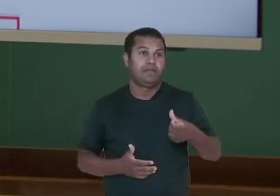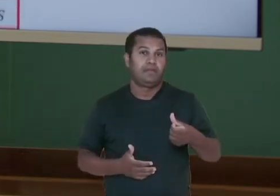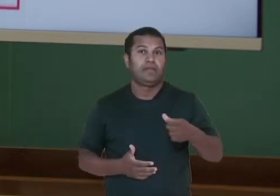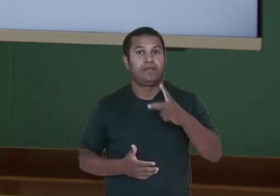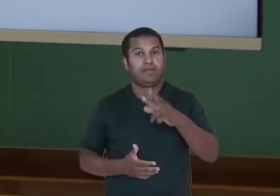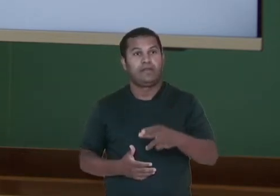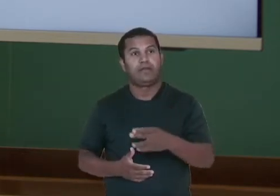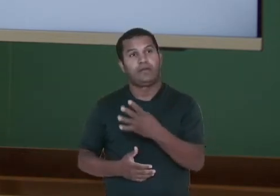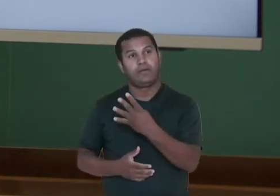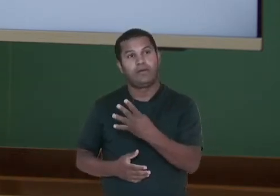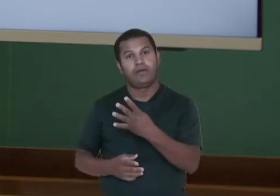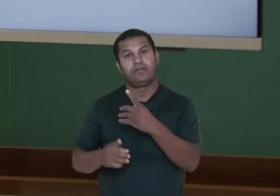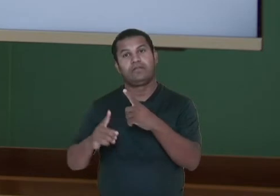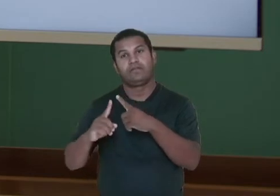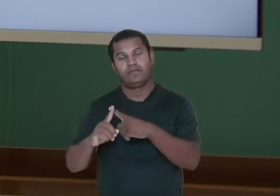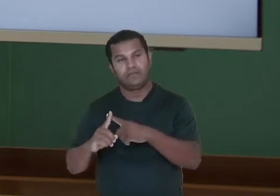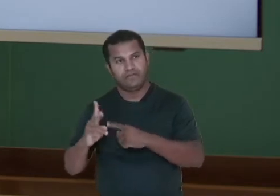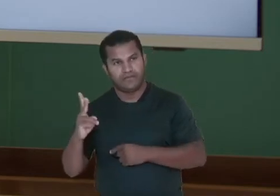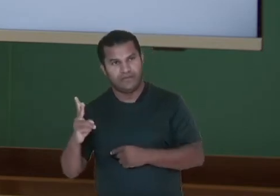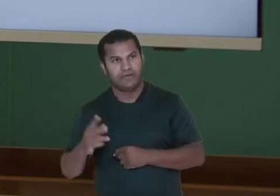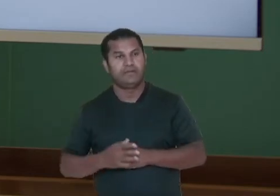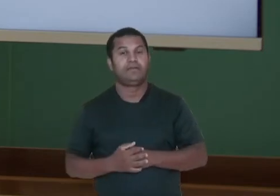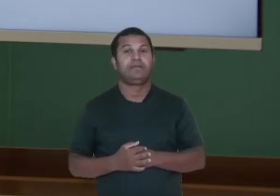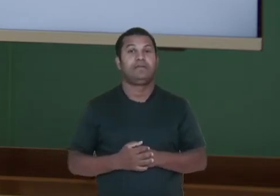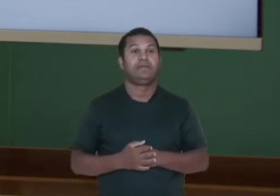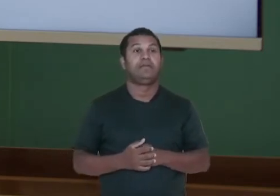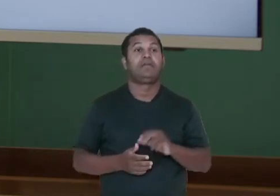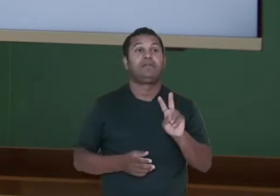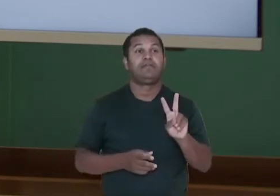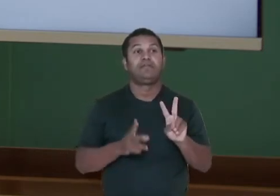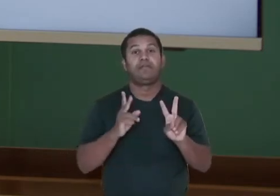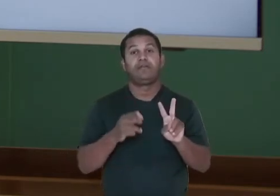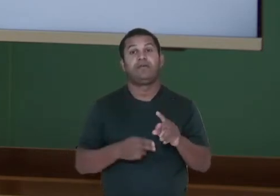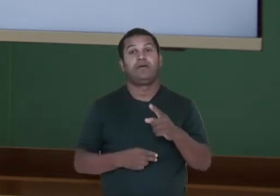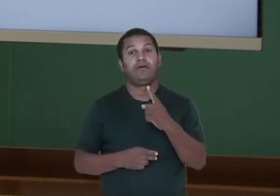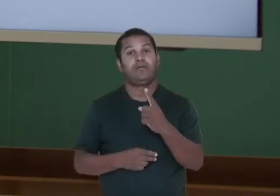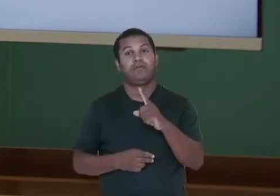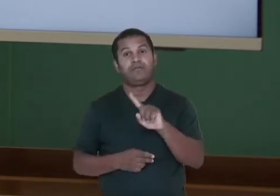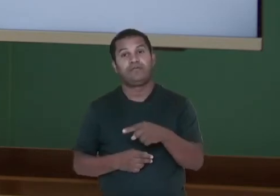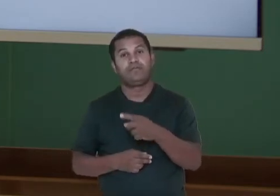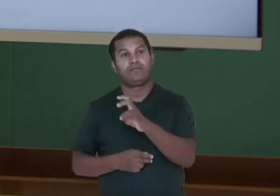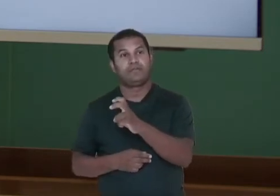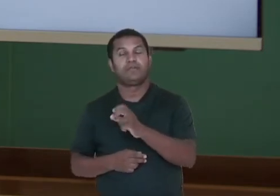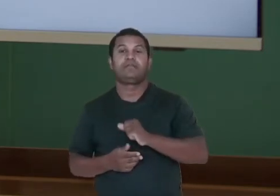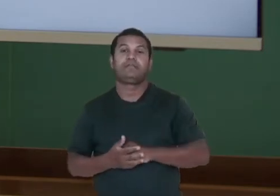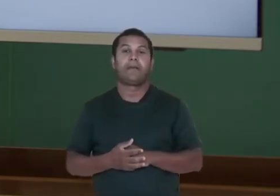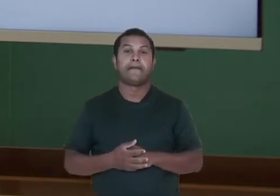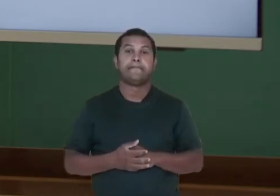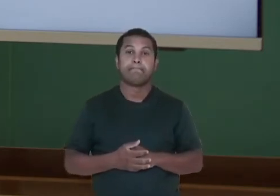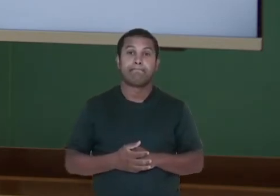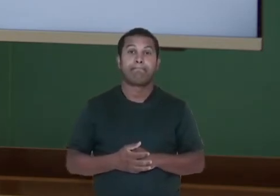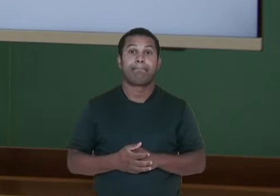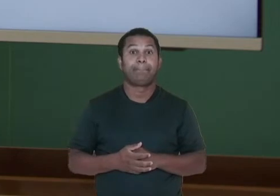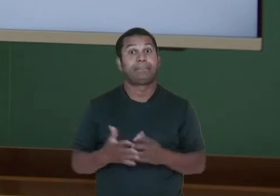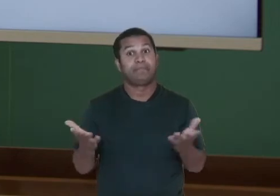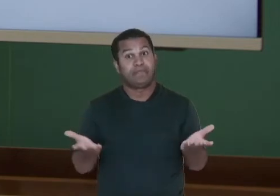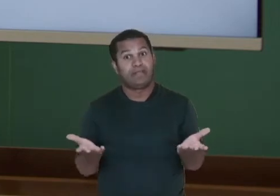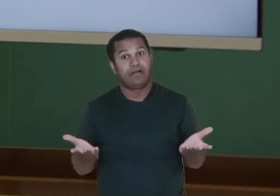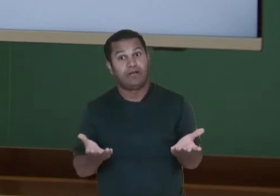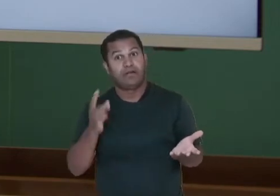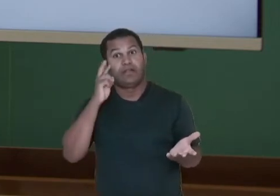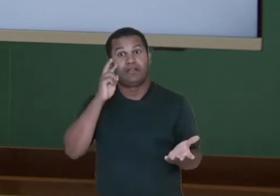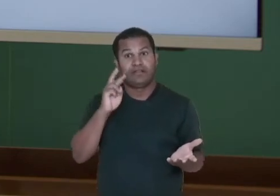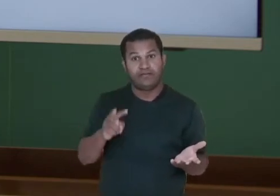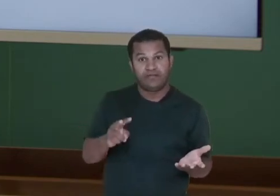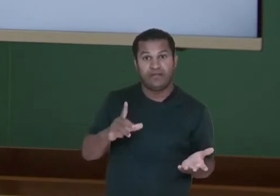V. Você percebe que a sua velocidade vai ser de 1,5 metros por segundo. Ou seja, na hora do